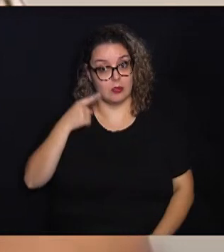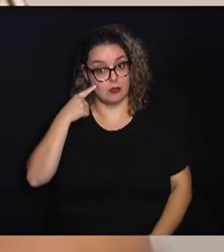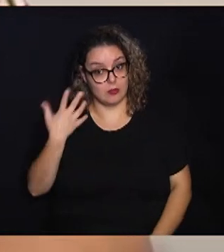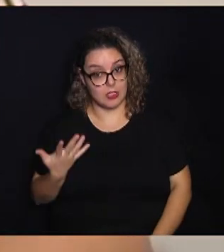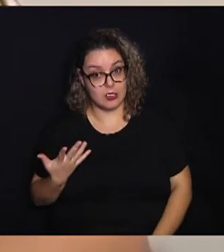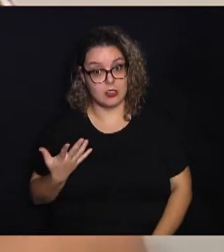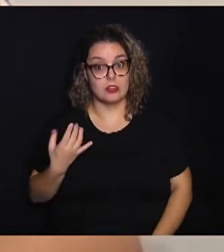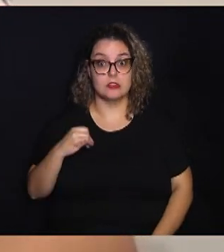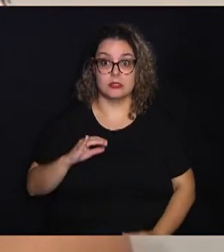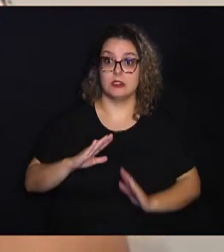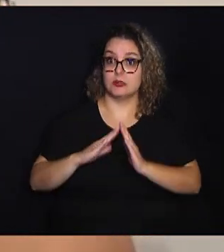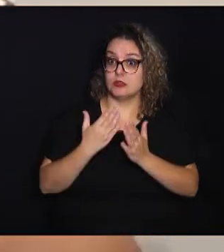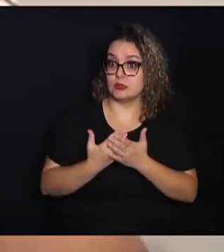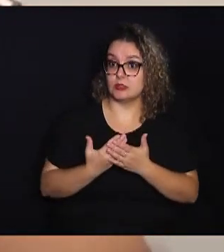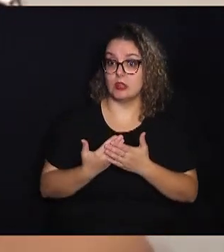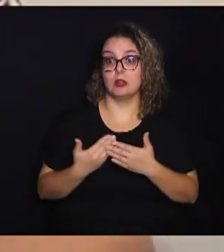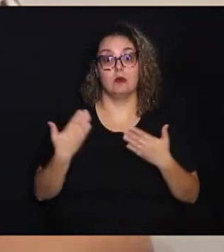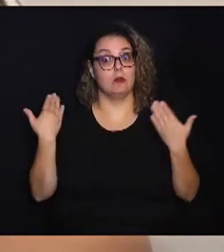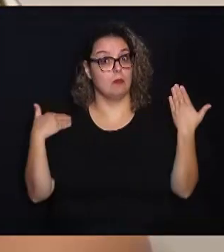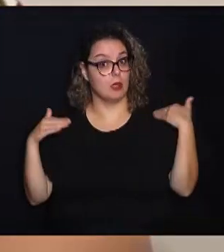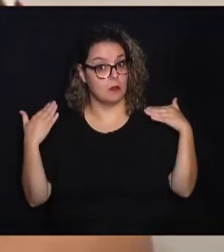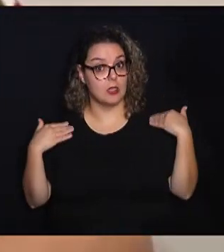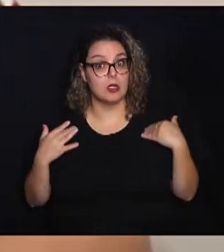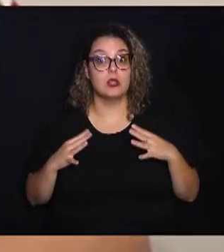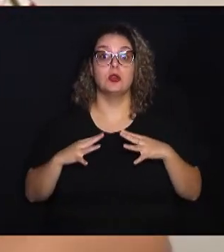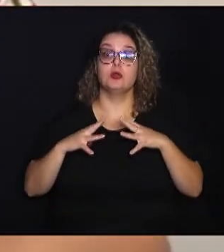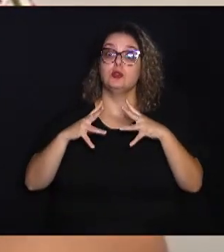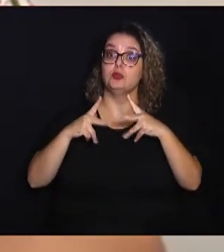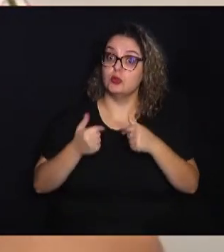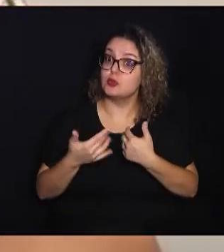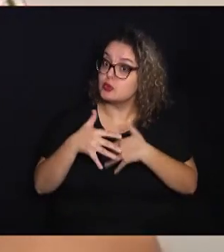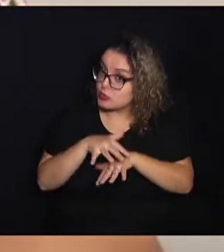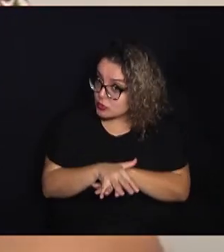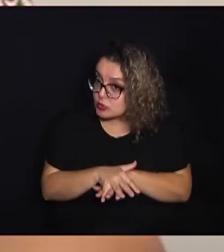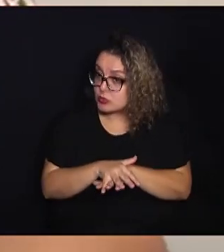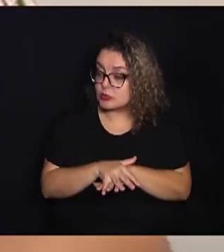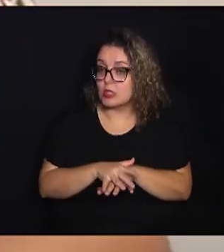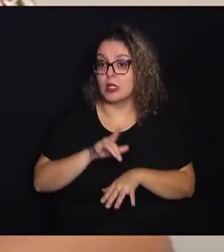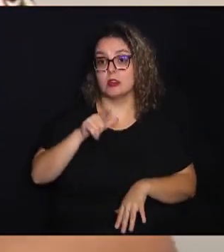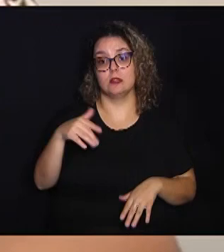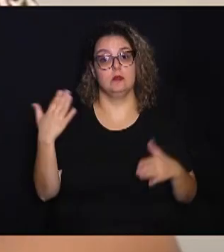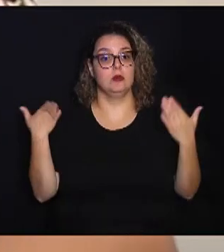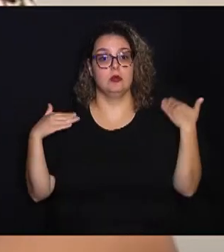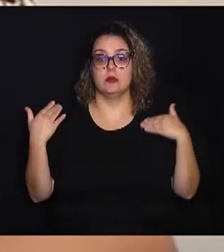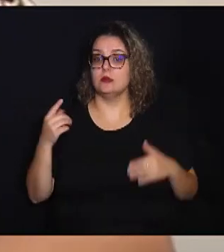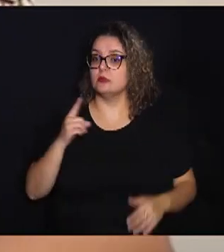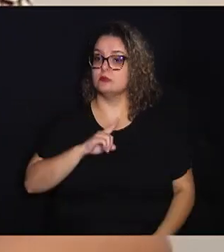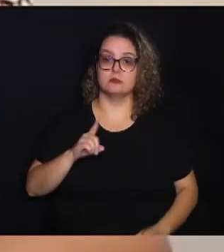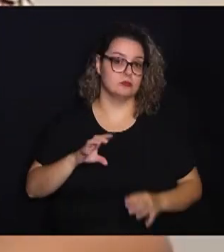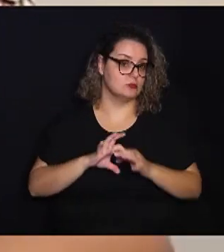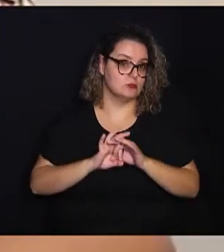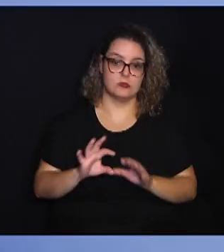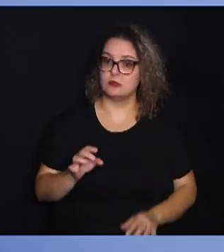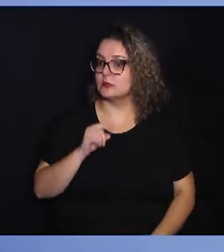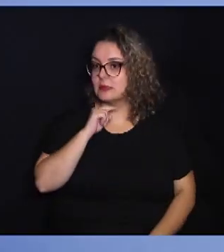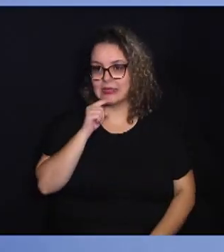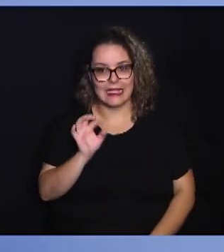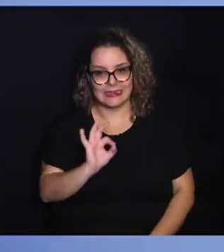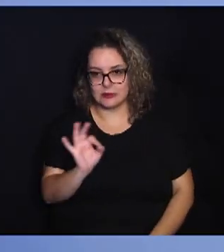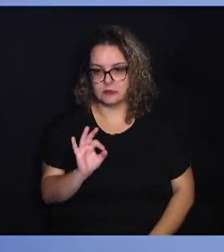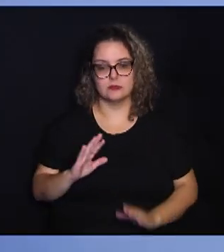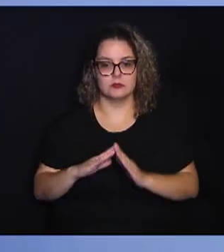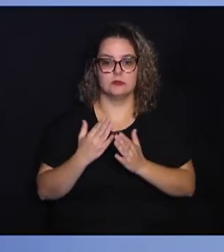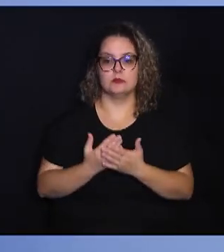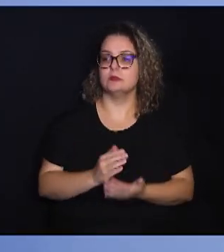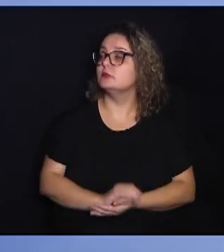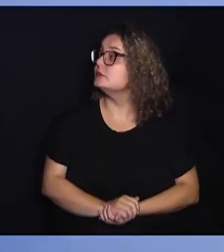fez um passeio, ela tem que fazer um passeio que caiba todo mundo no passeio. Aí depois desse passeio eu não deixei ele mais em nenhum da escola. Escolas